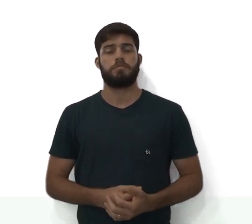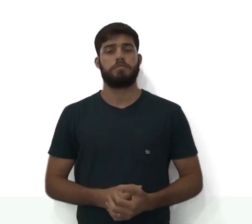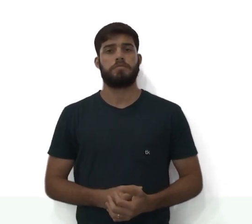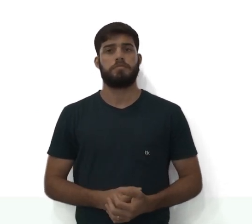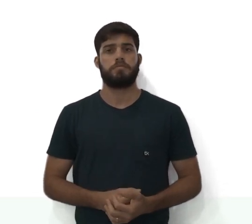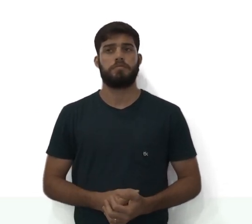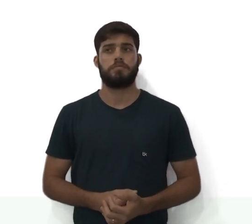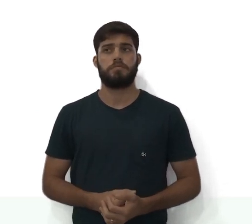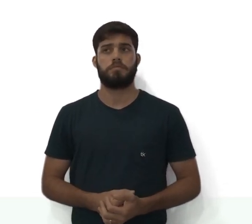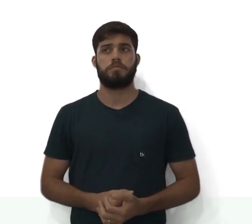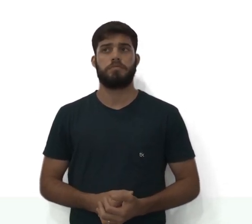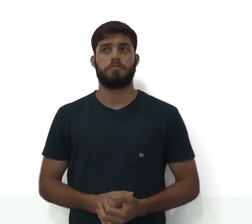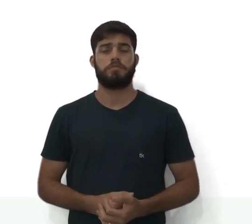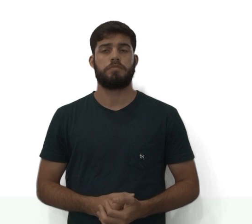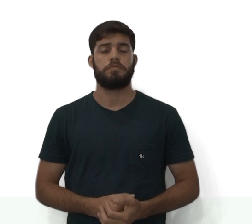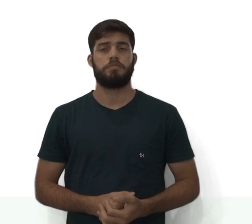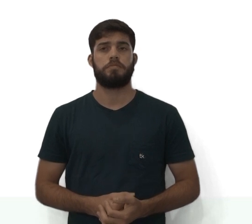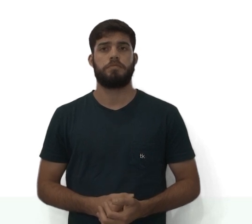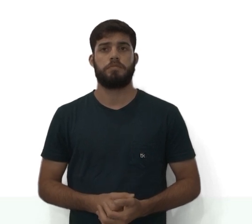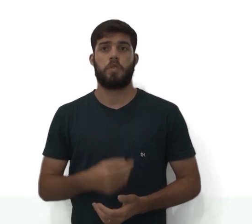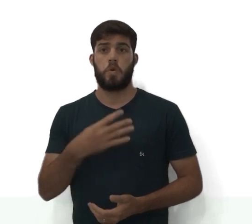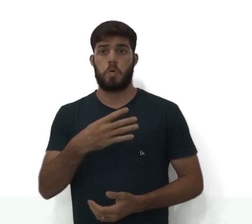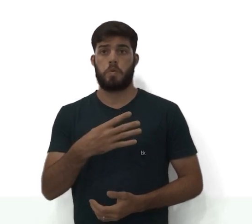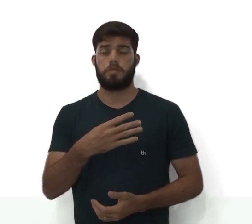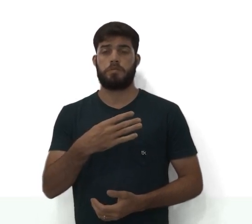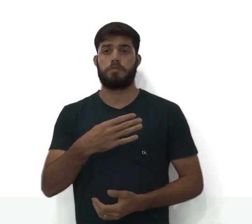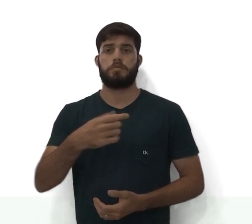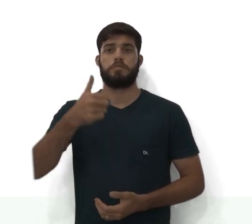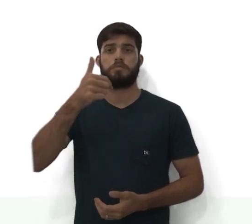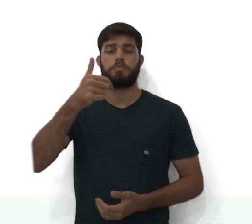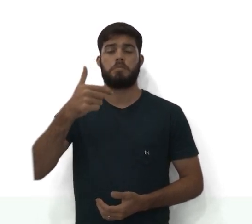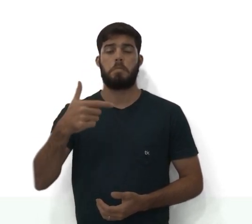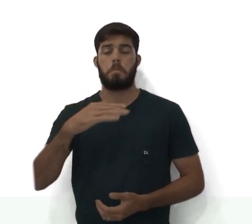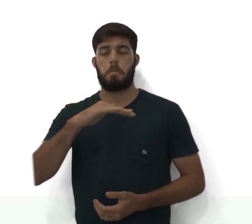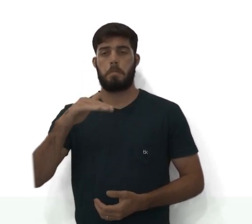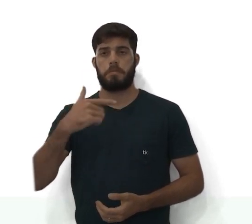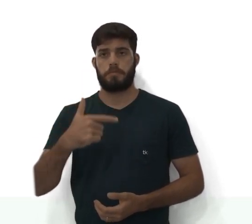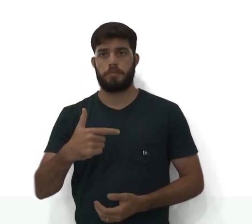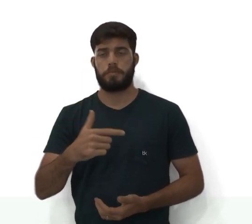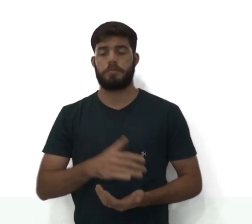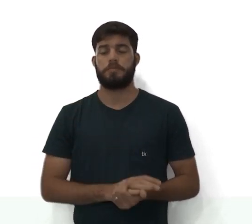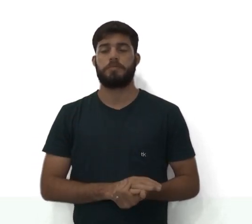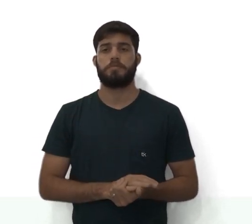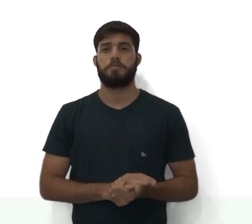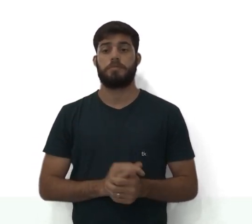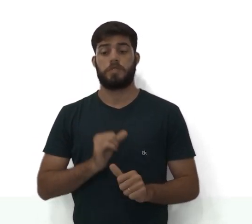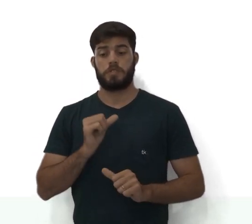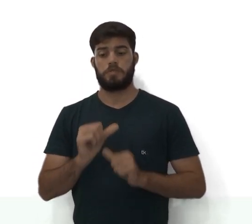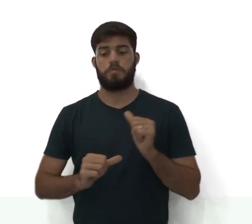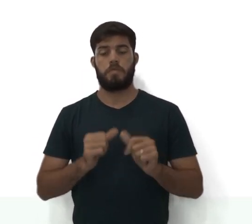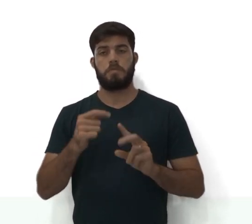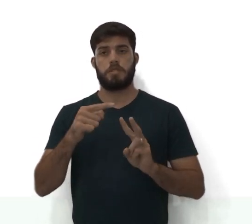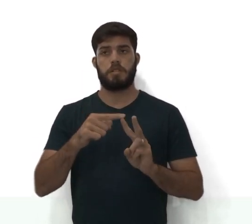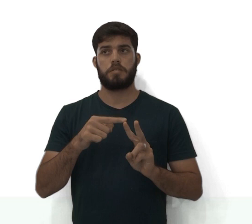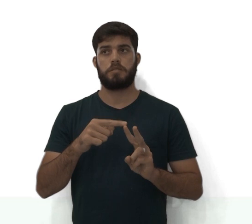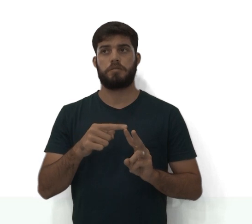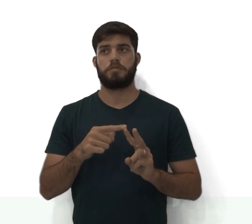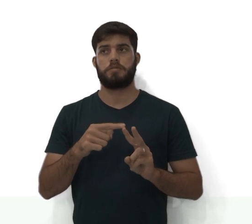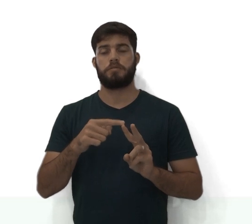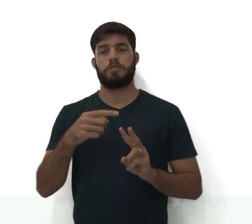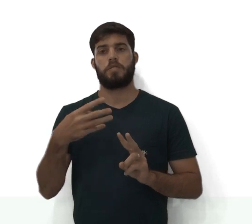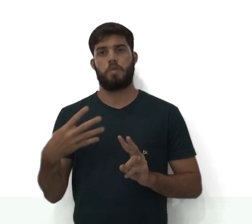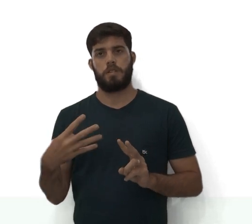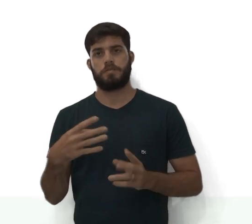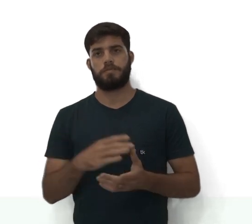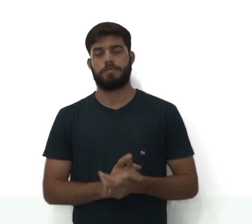C é igual a 4 elevado a 1 meio. Transformando em raiz, fica raiz de